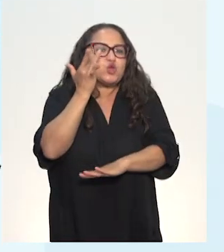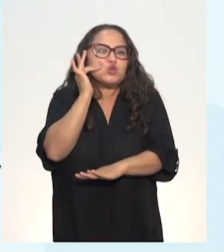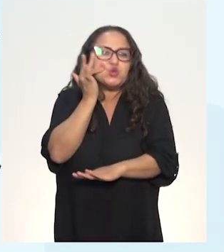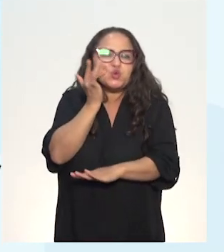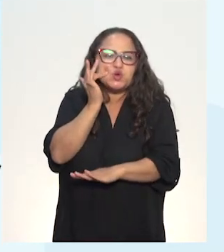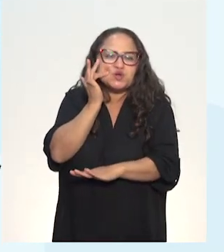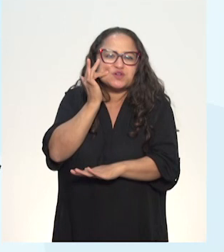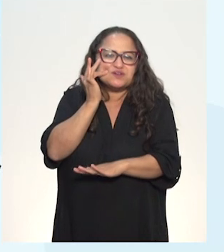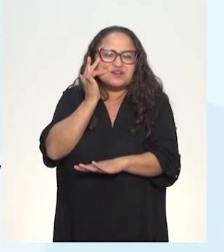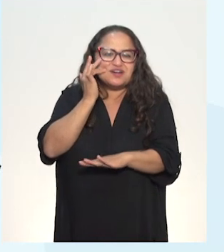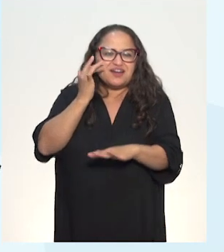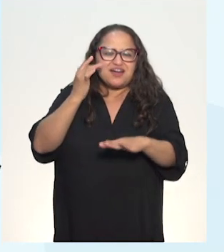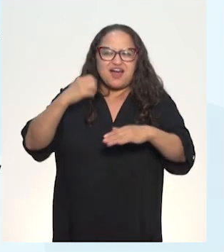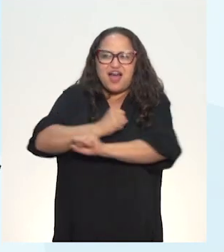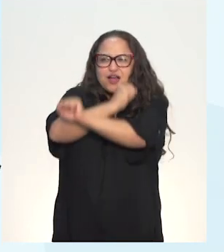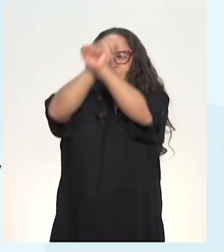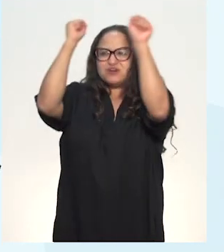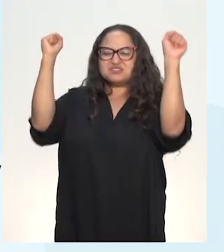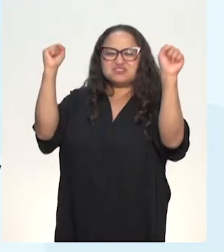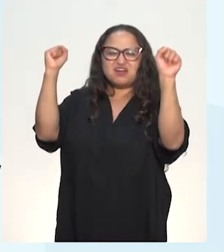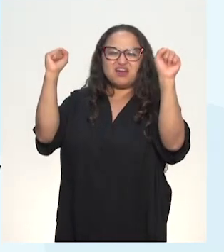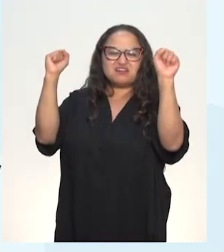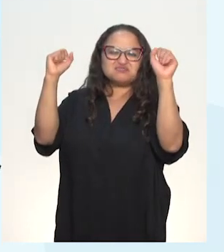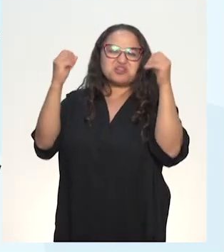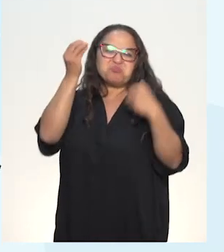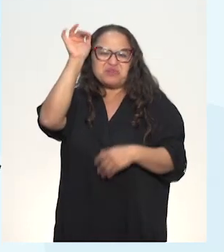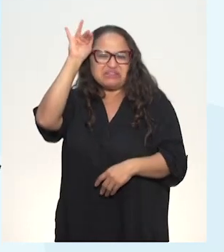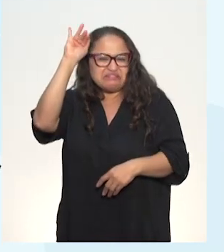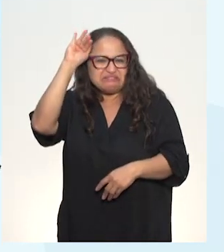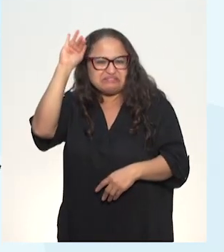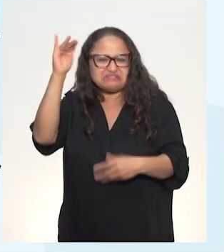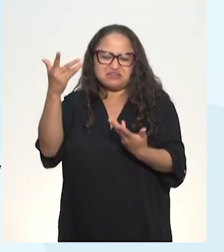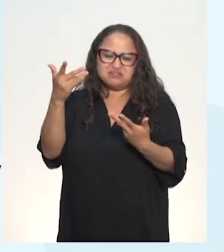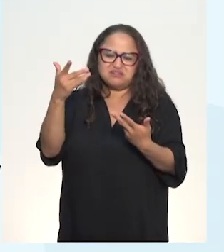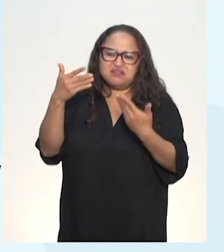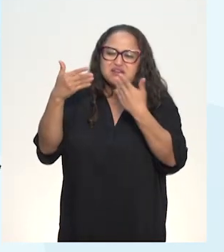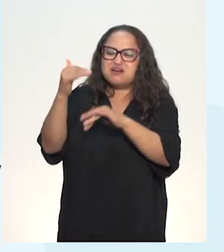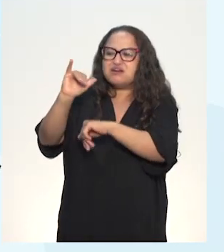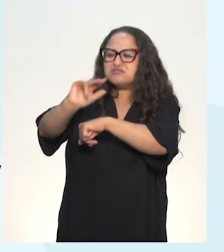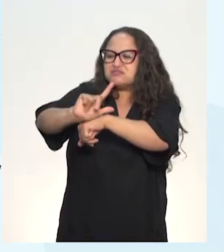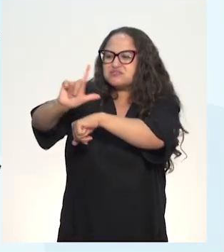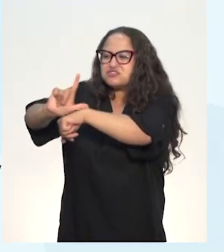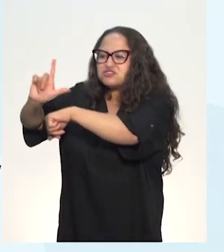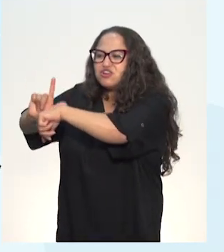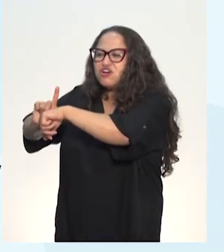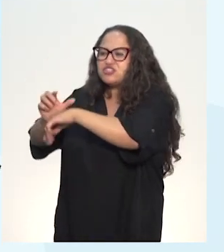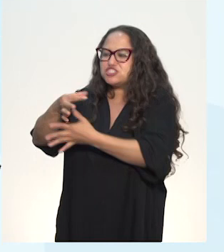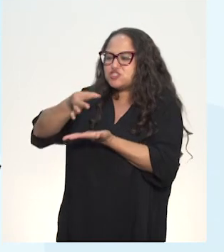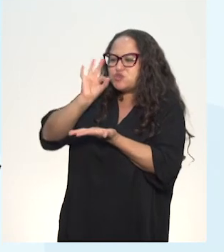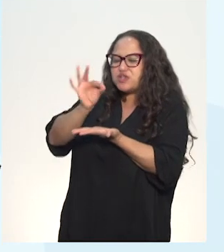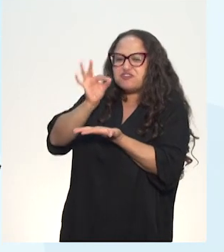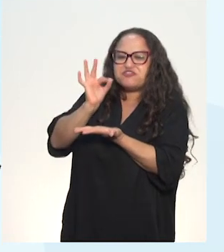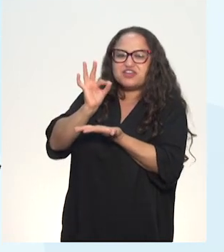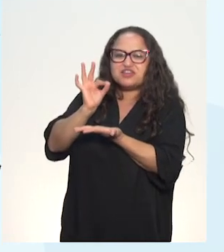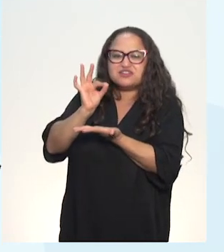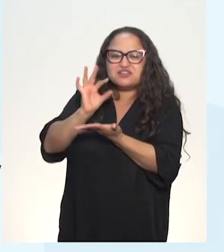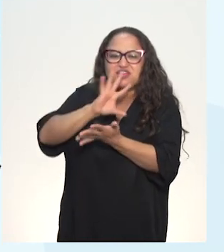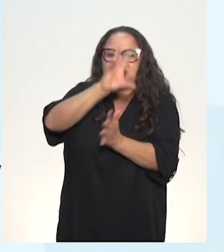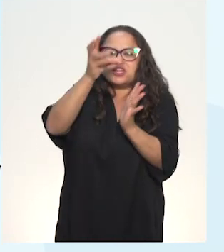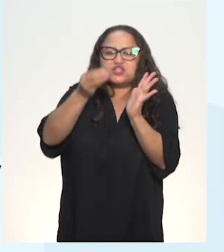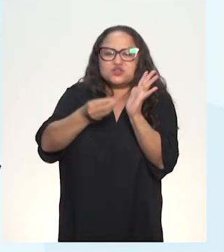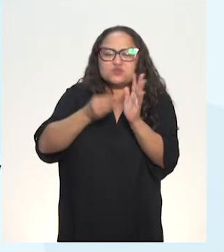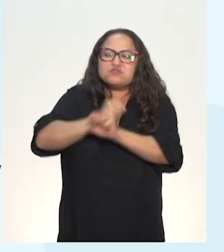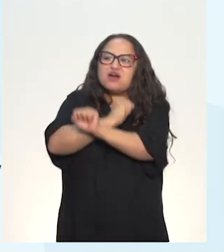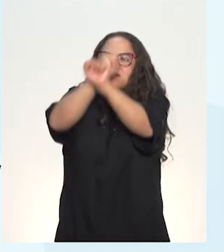Rócio. As portas dos cafés, acordar. E no meio de tudo, a Gare, que nunca